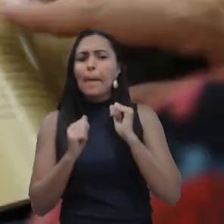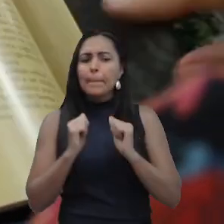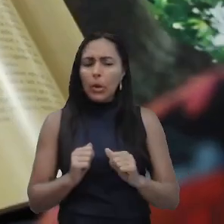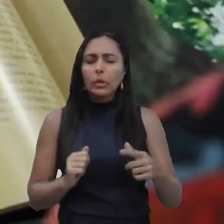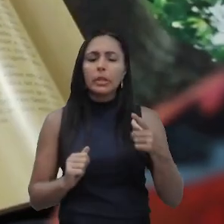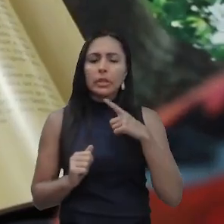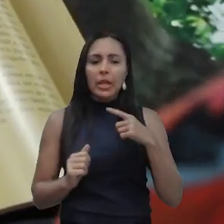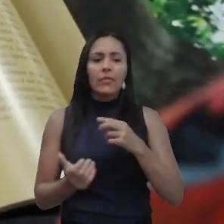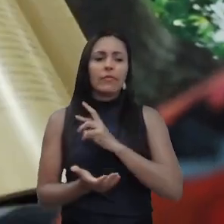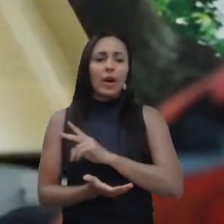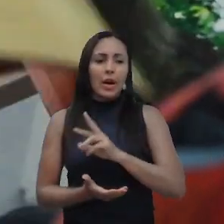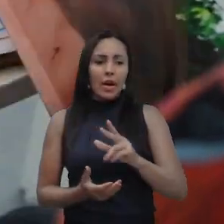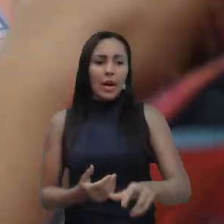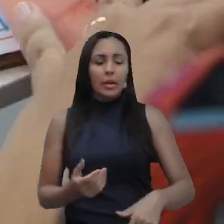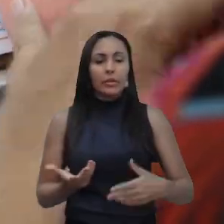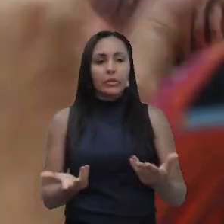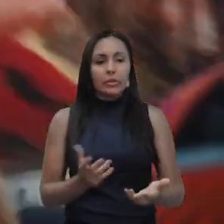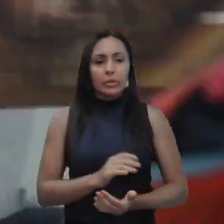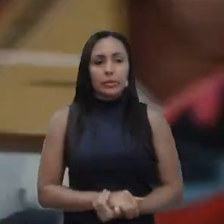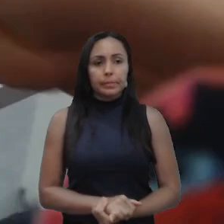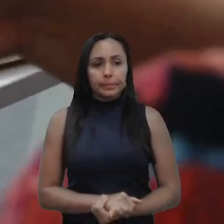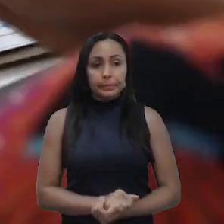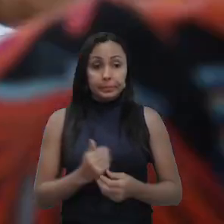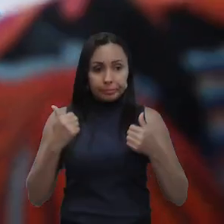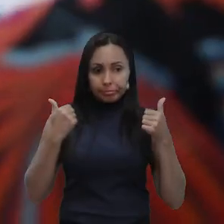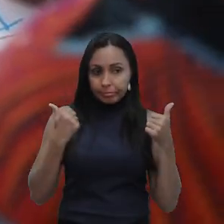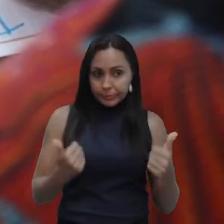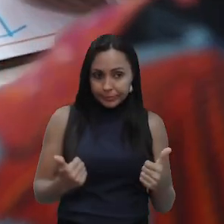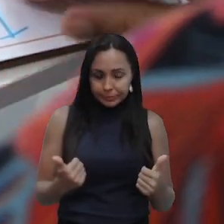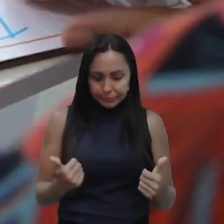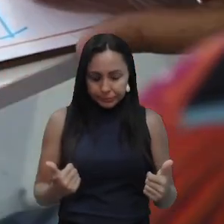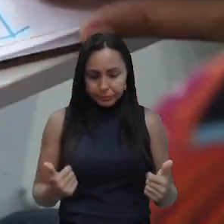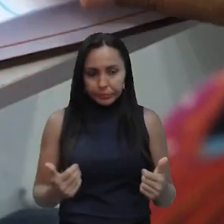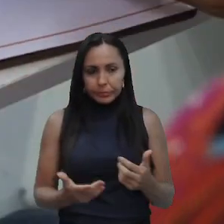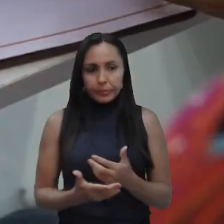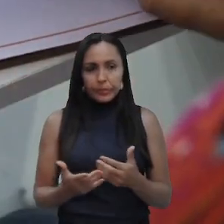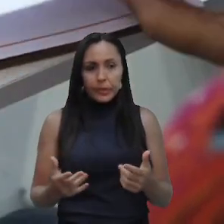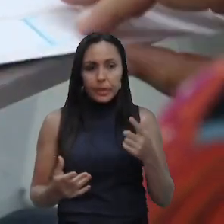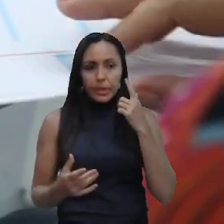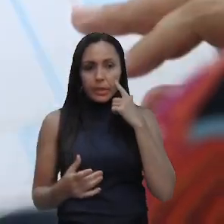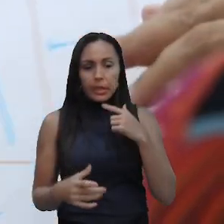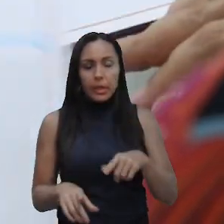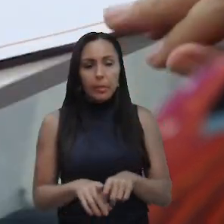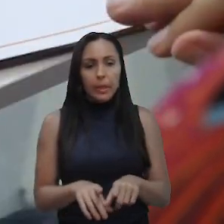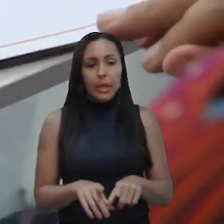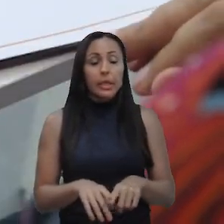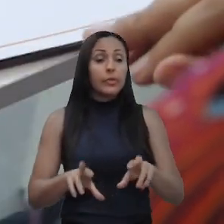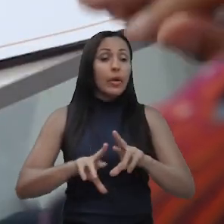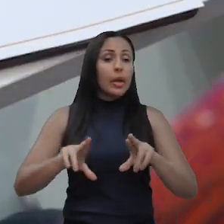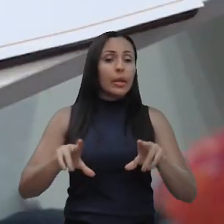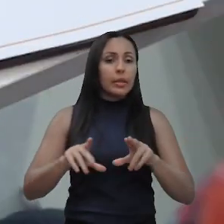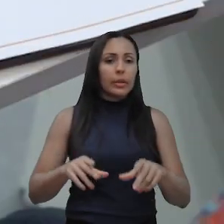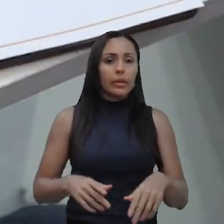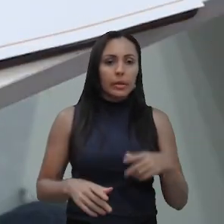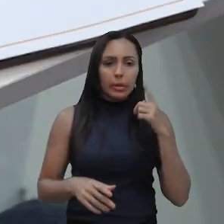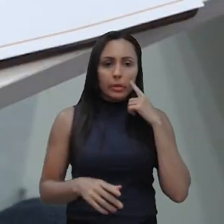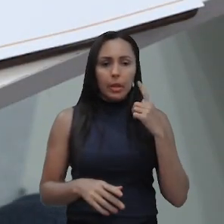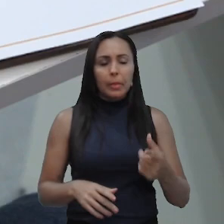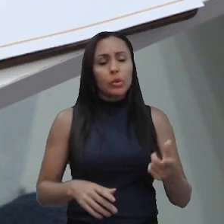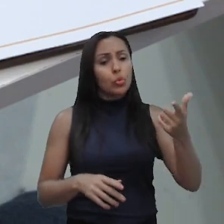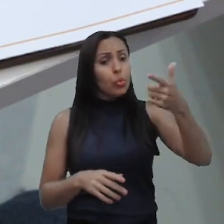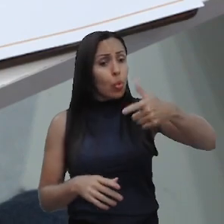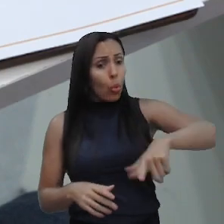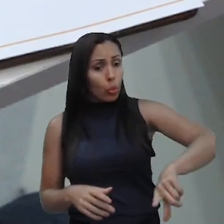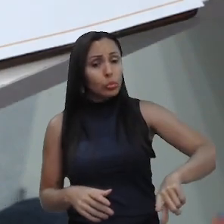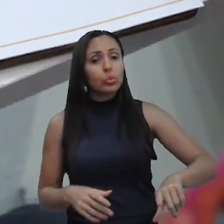muitas outras alternativas. Beleza? Então, esse é um grid retangular diferenciado. Mas eu também trouxe um outro